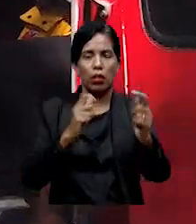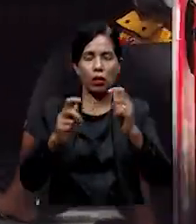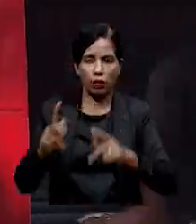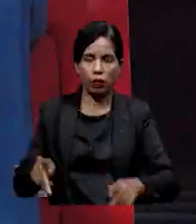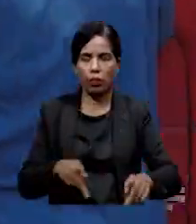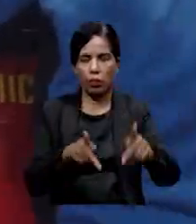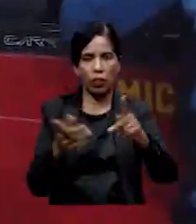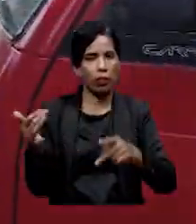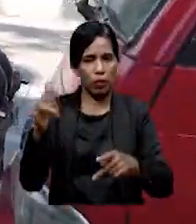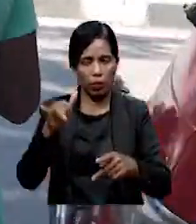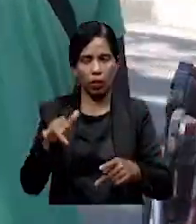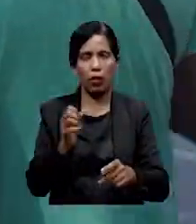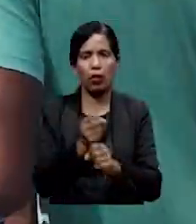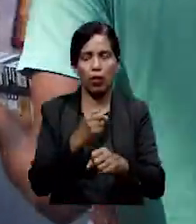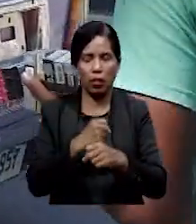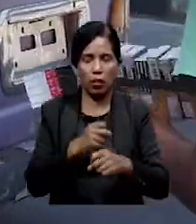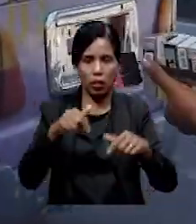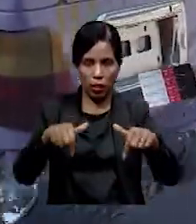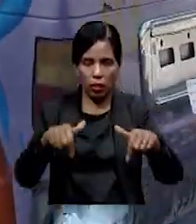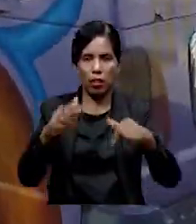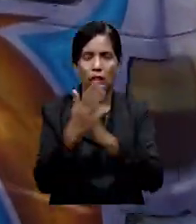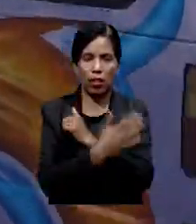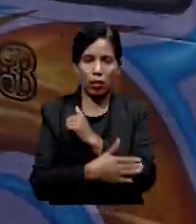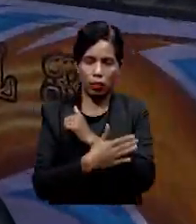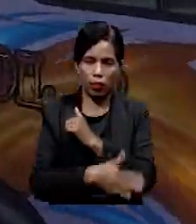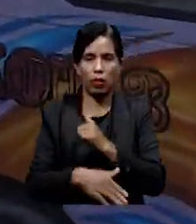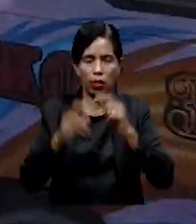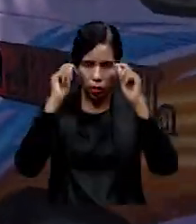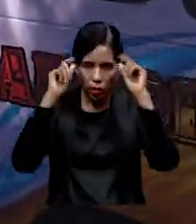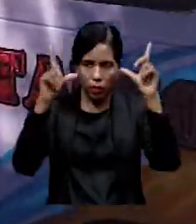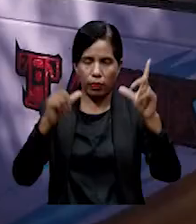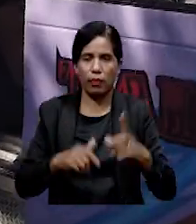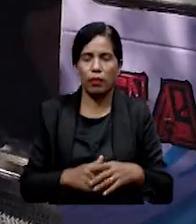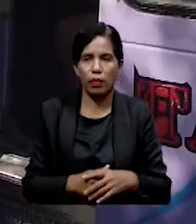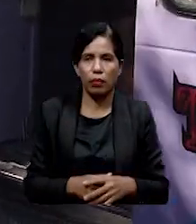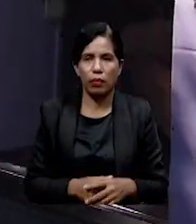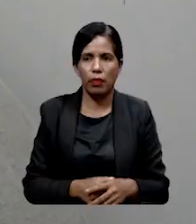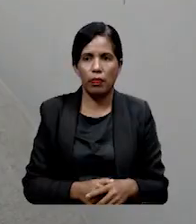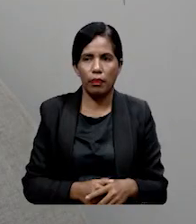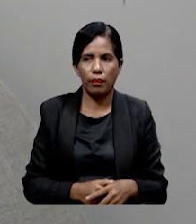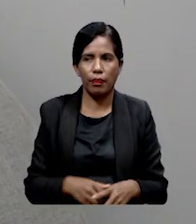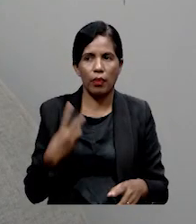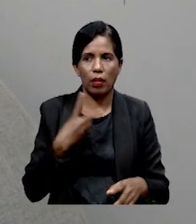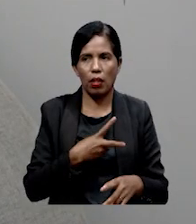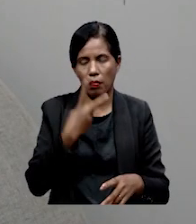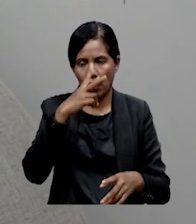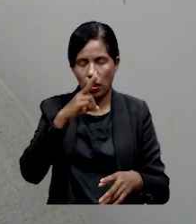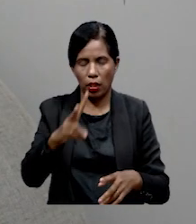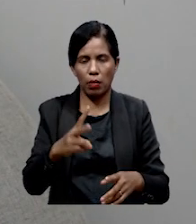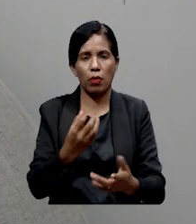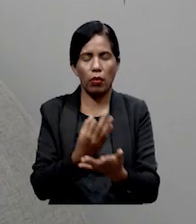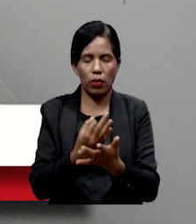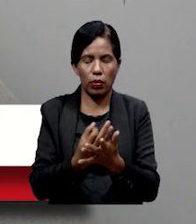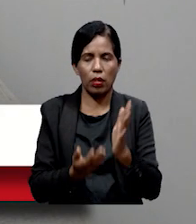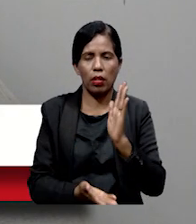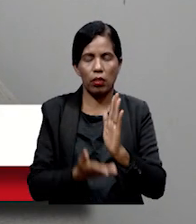sira, nebe halo operação ia território nacional. Durante ne ami husi inisio keda sareba preso ne sae fulan